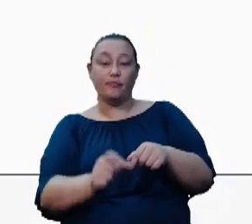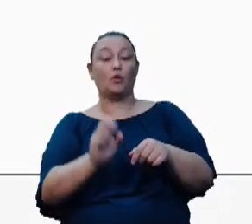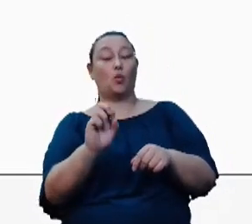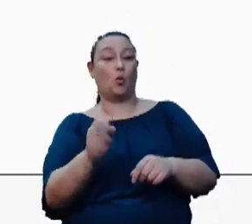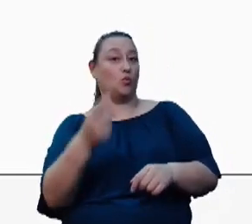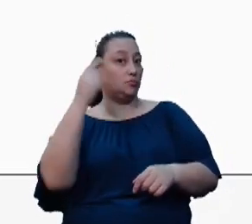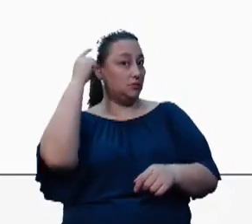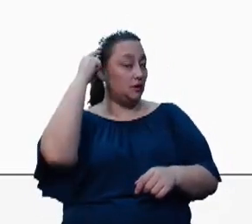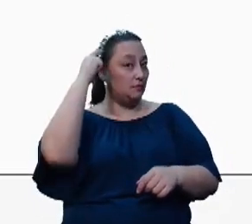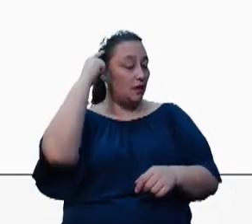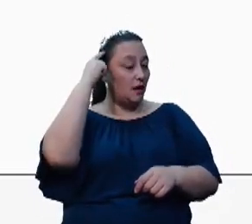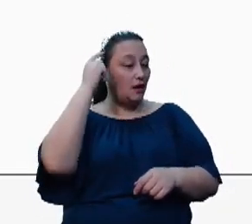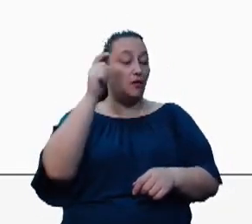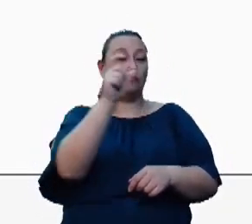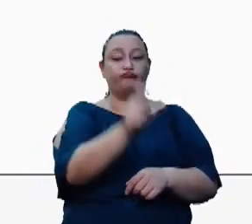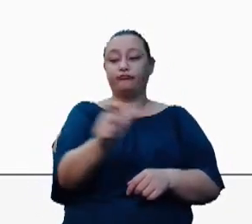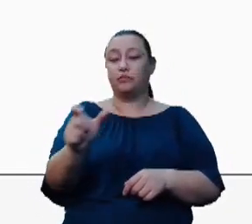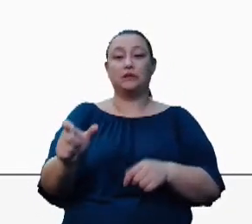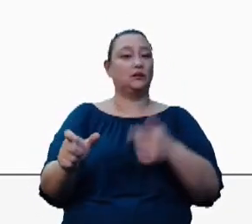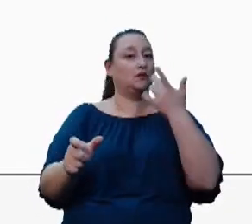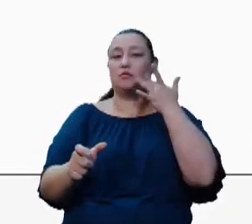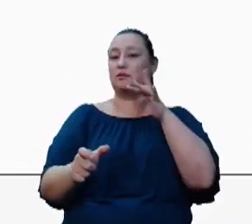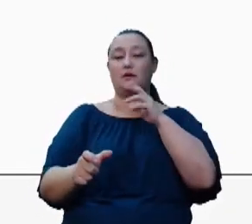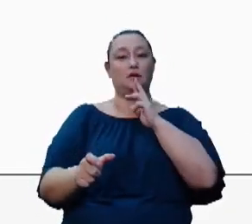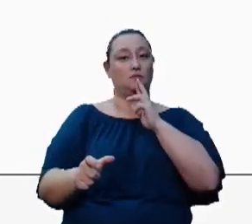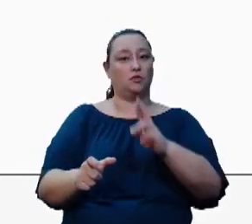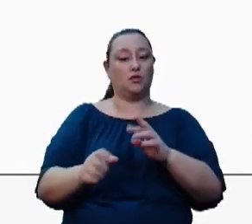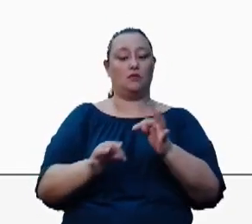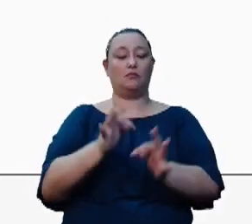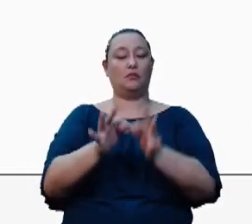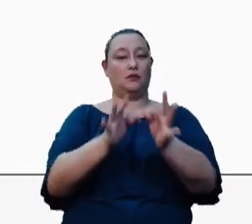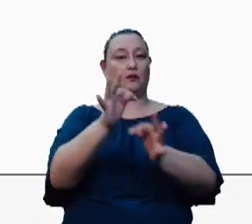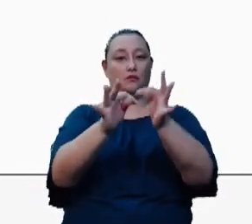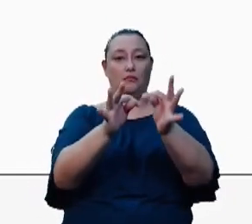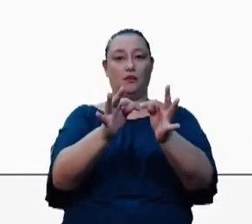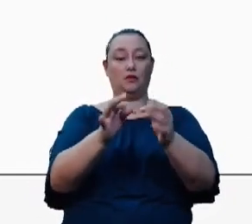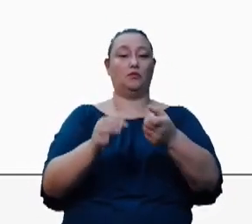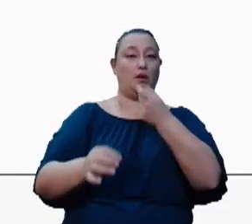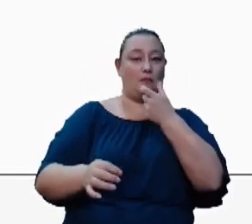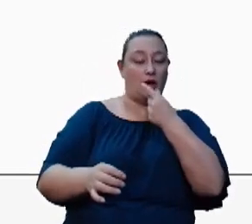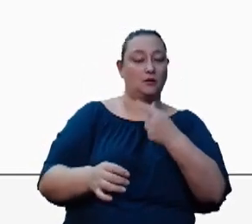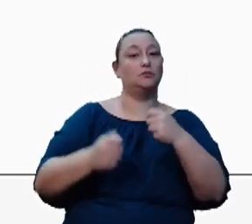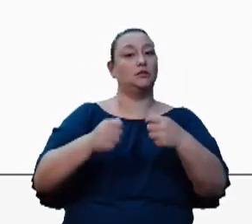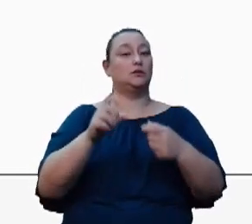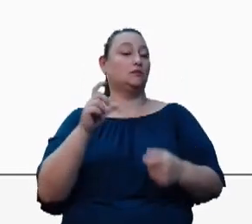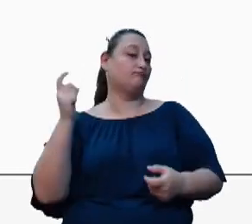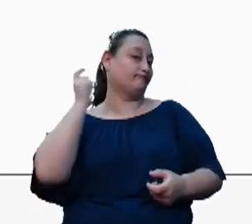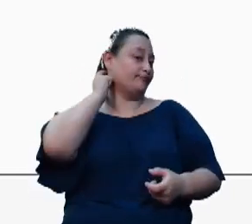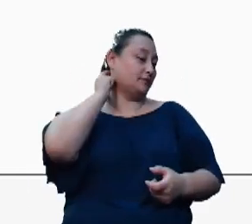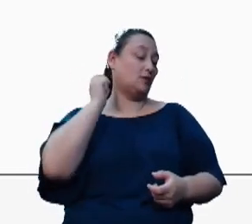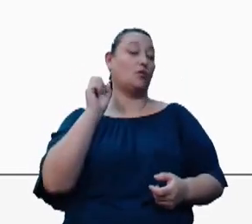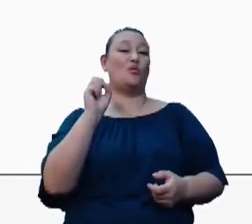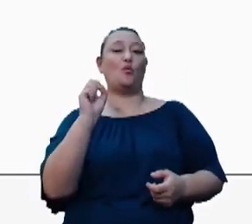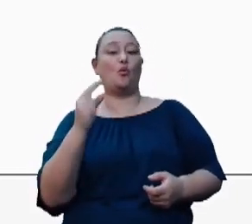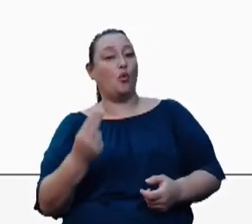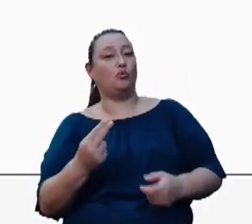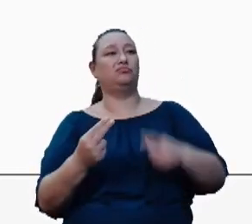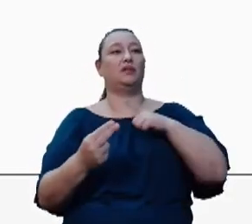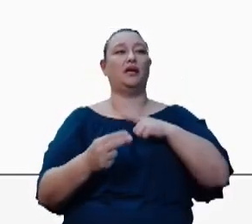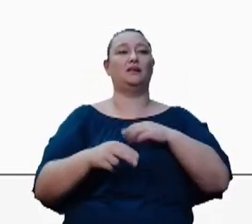cerebral, aquelas que não respondem a um tratamento de baclofeno por via oral ou que apresentam efeitos